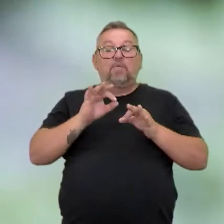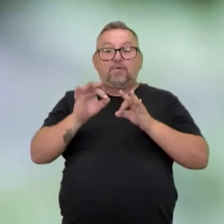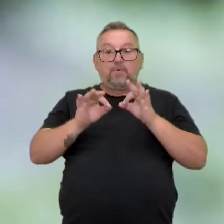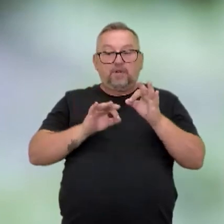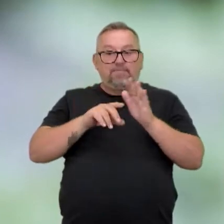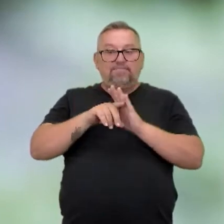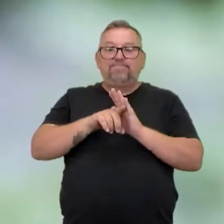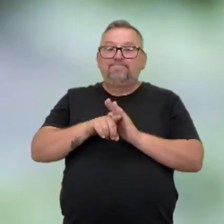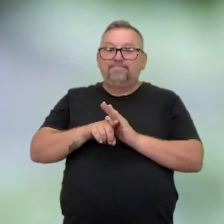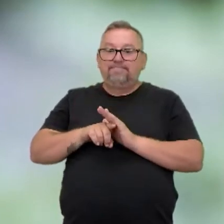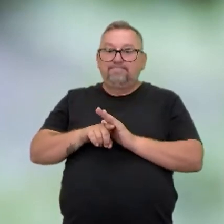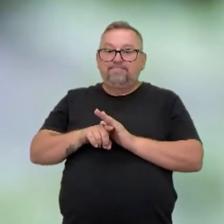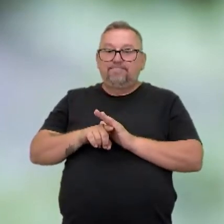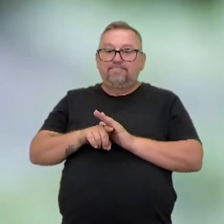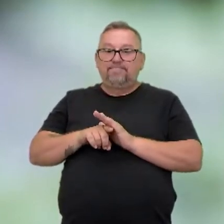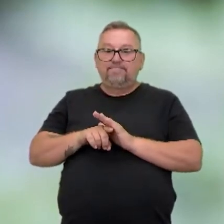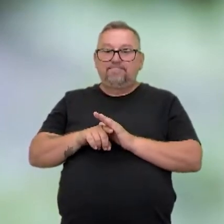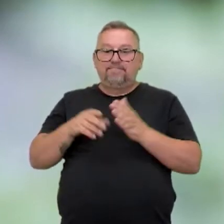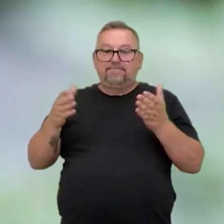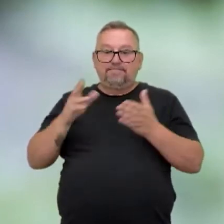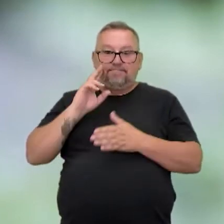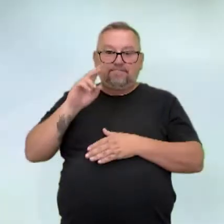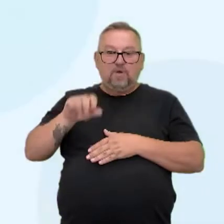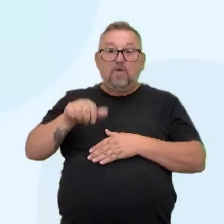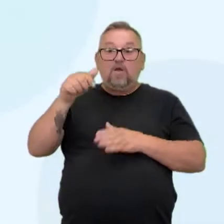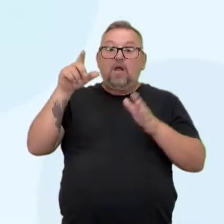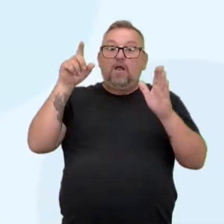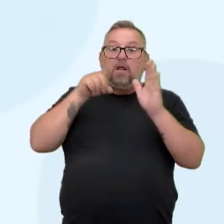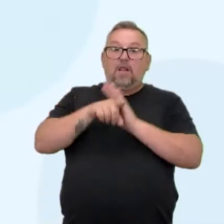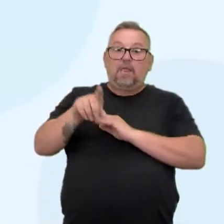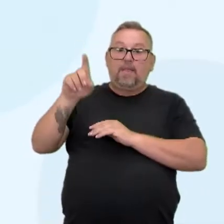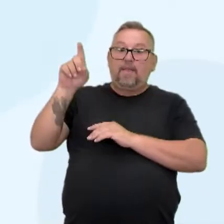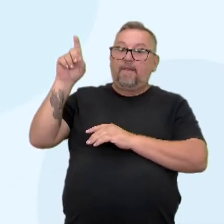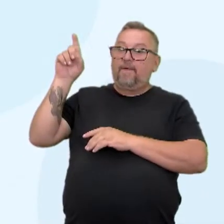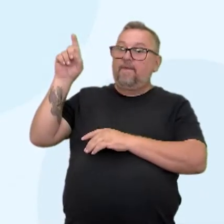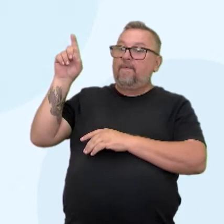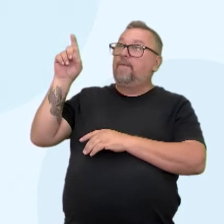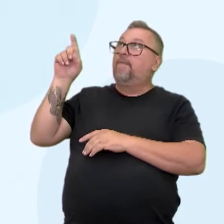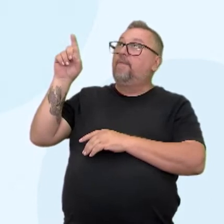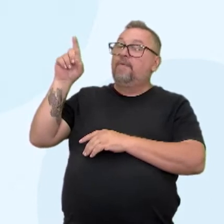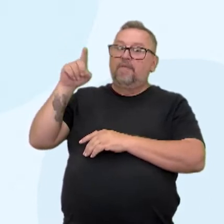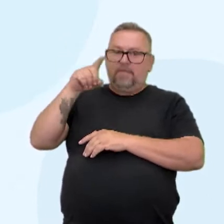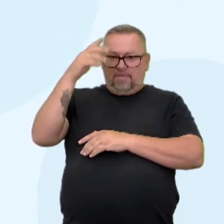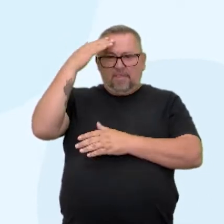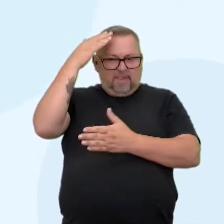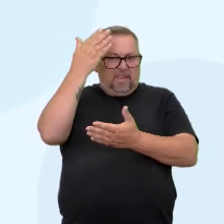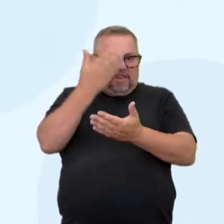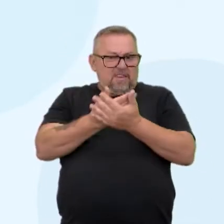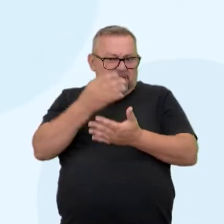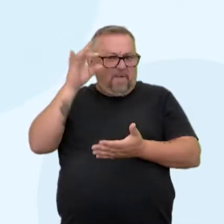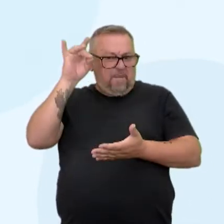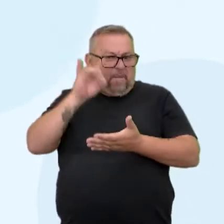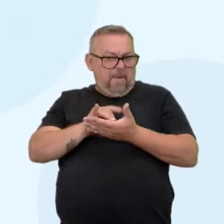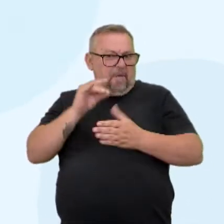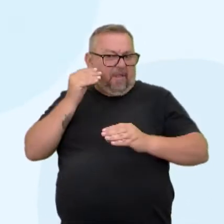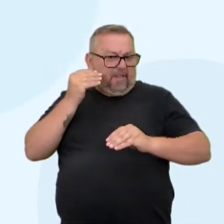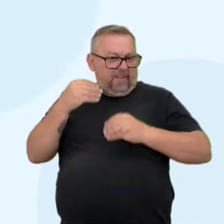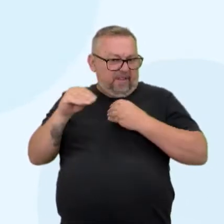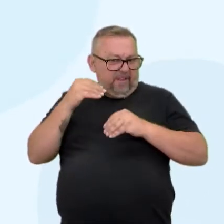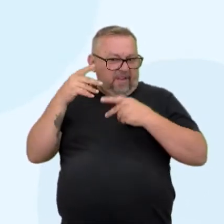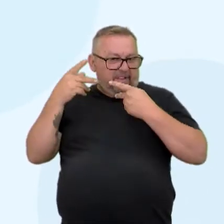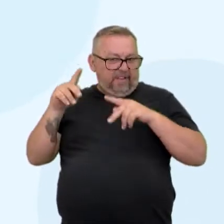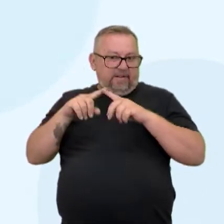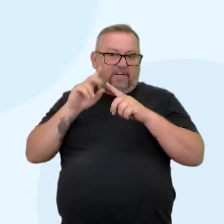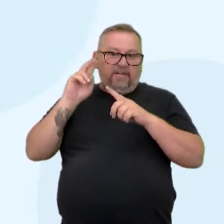tá certo, gente? Vamos para a nossa primeira pergunta aí, disparadora, as perguntas norteadoras. Você acredita que memes publicitários podem ser